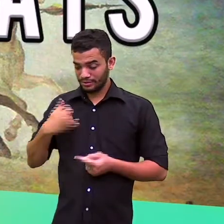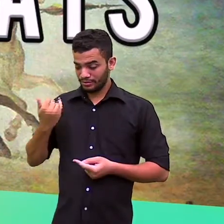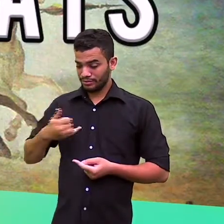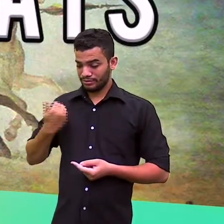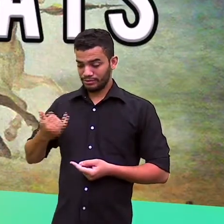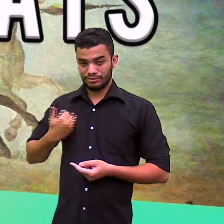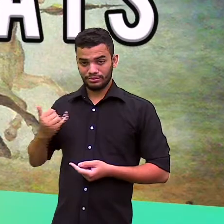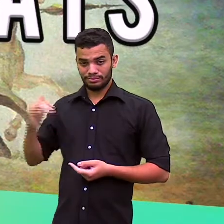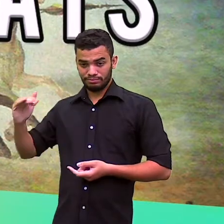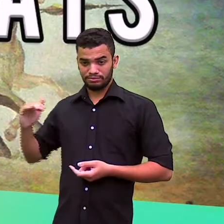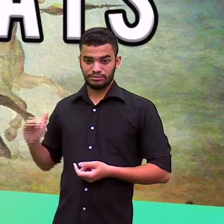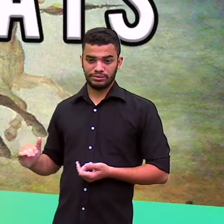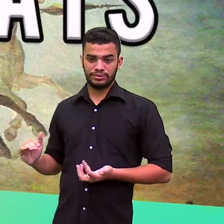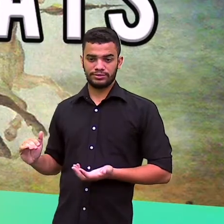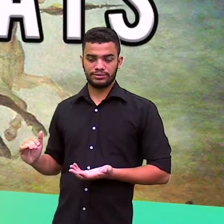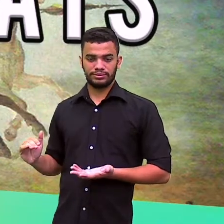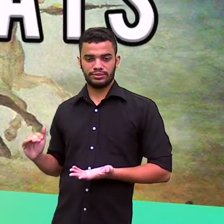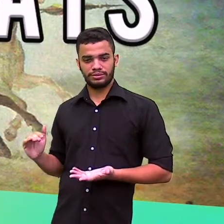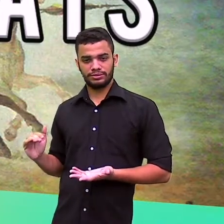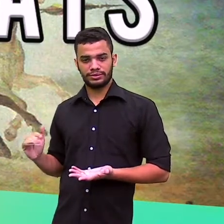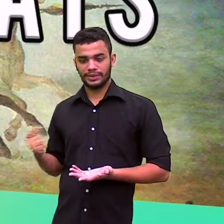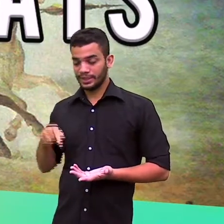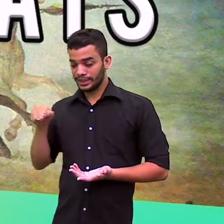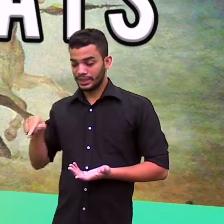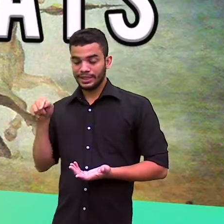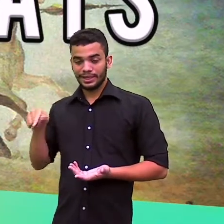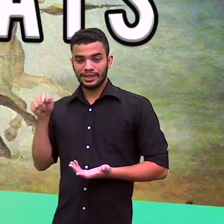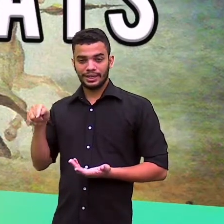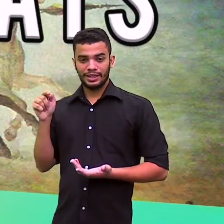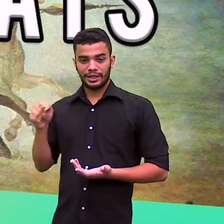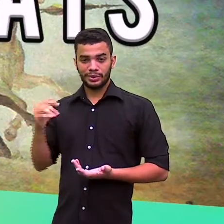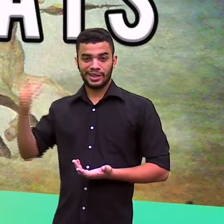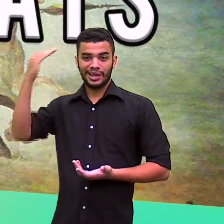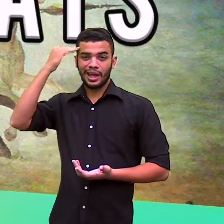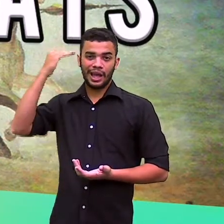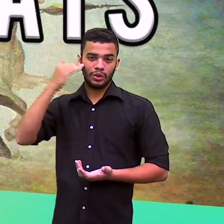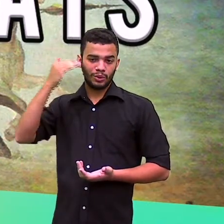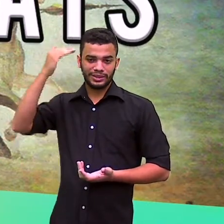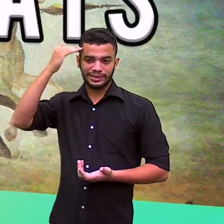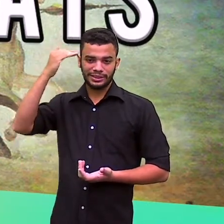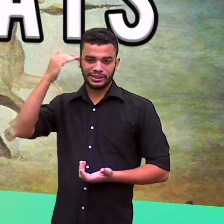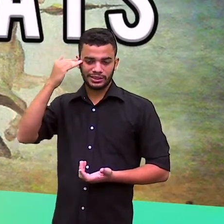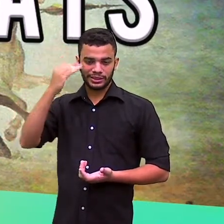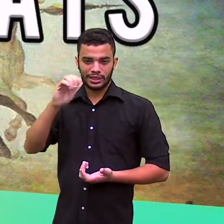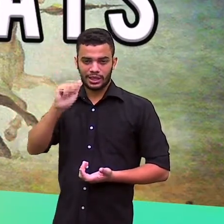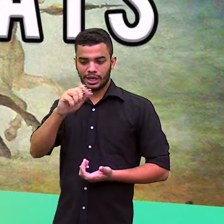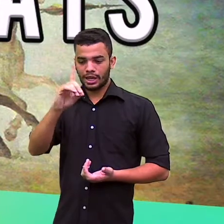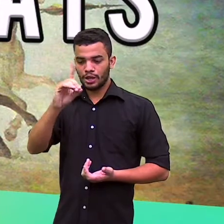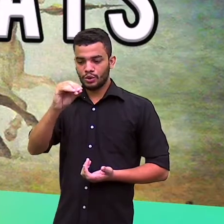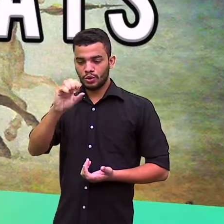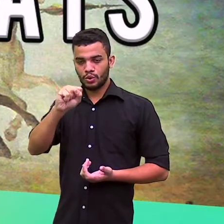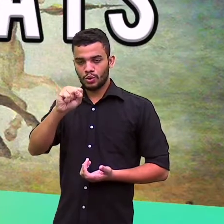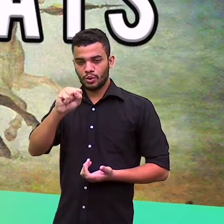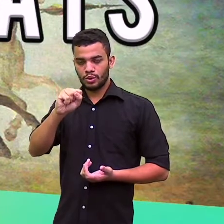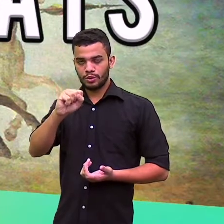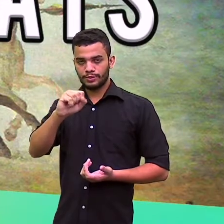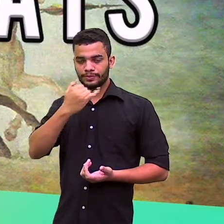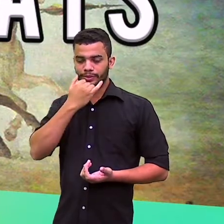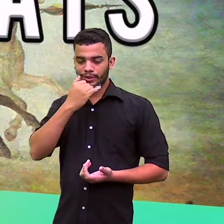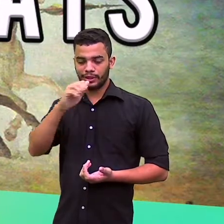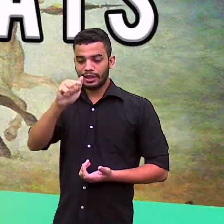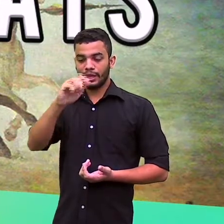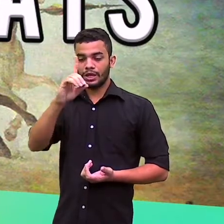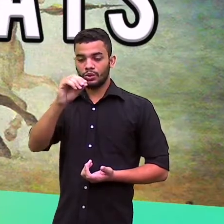não tinha determinado uma pessoa que unificasse todas as ordens e comandasse